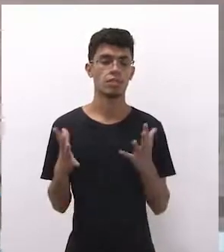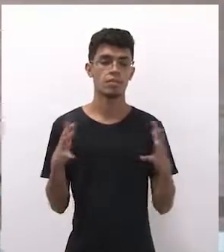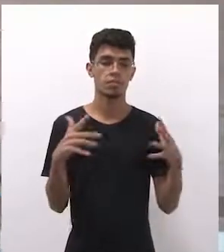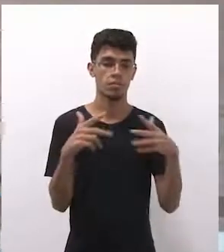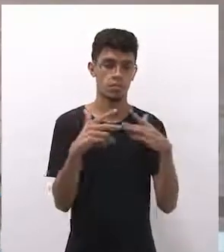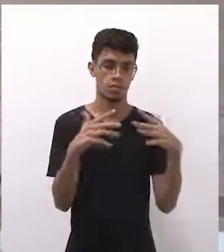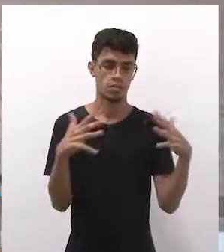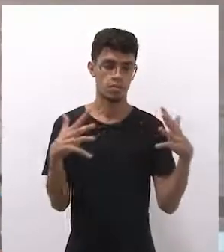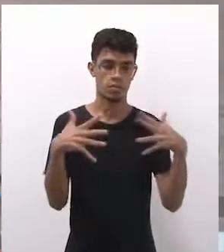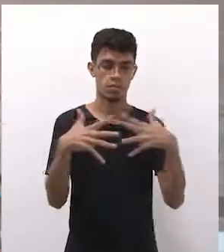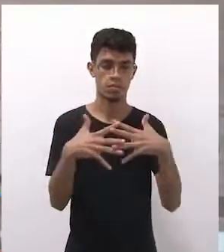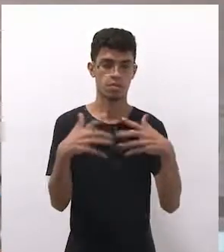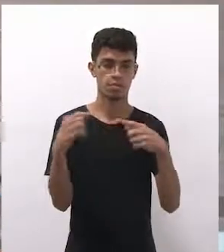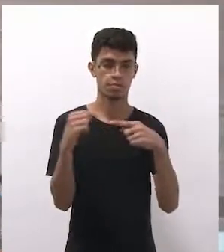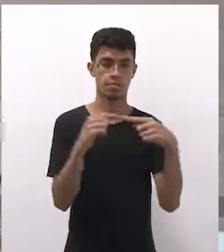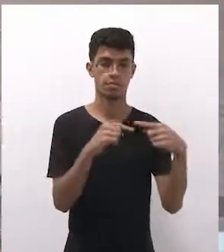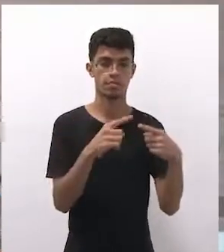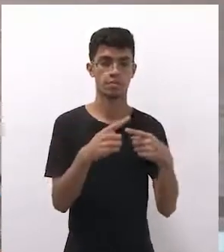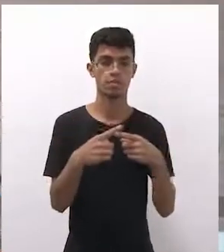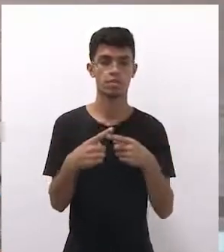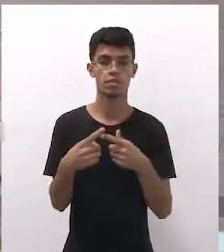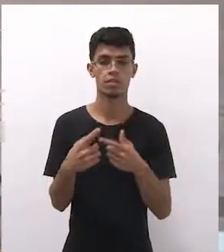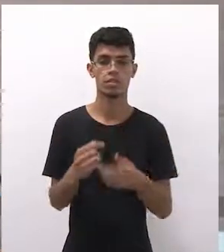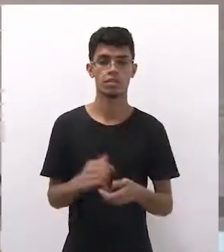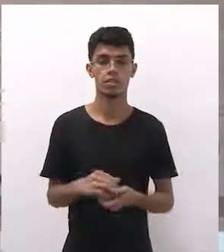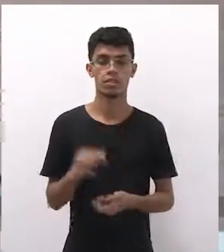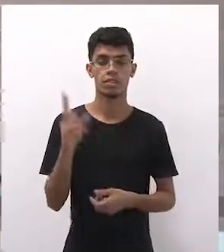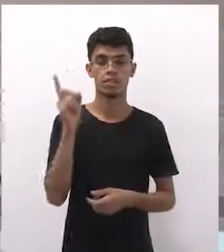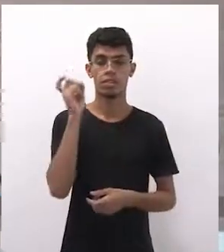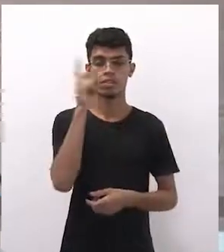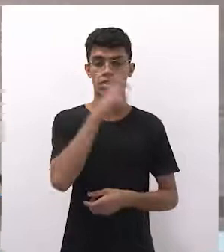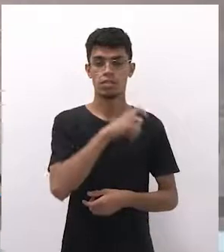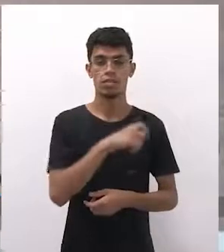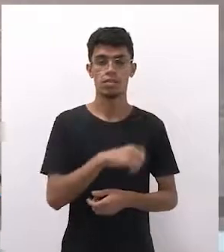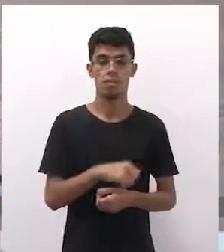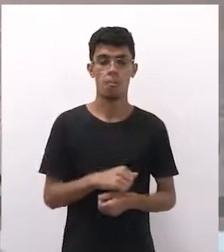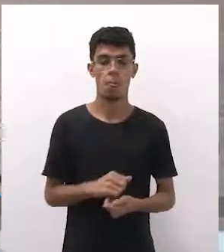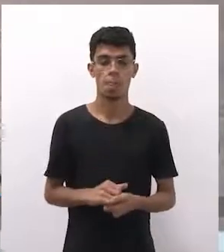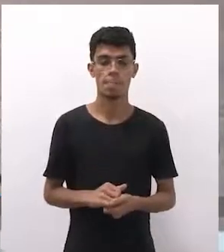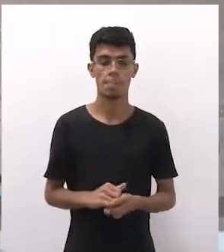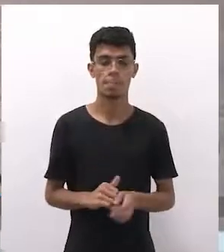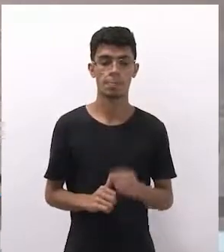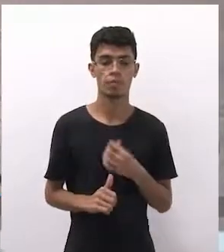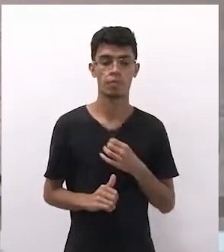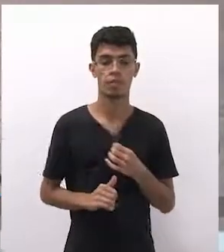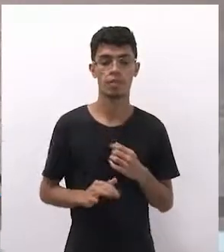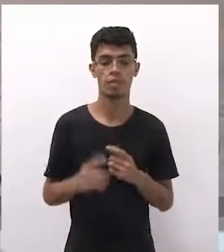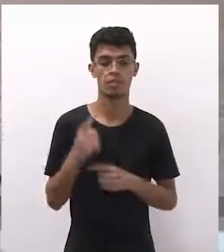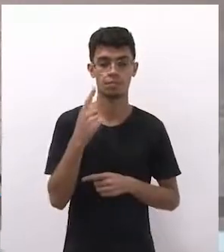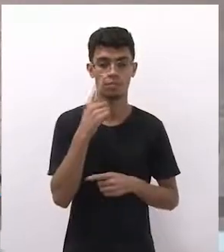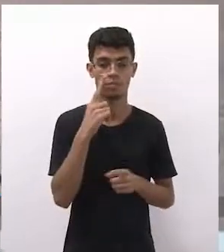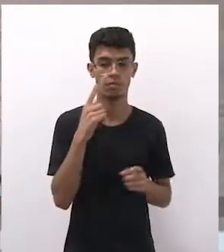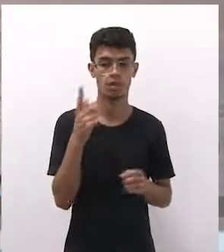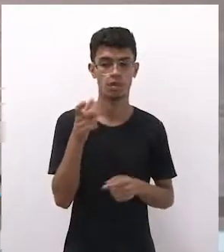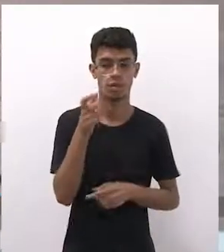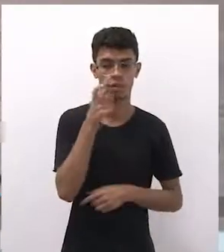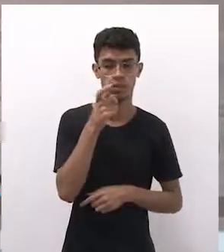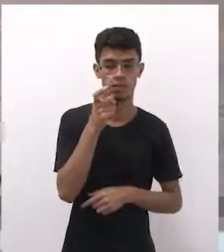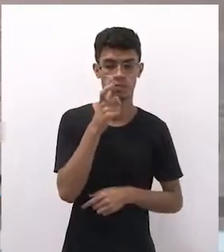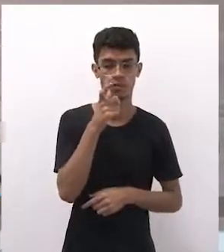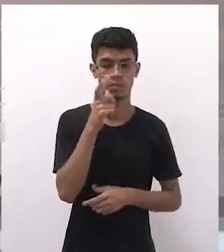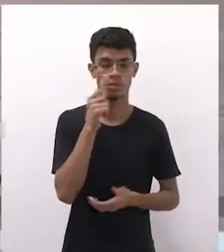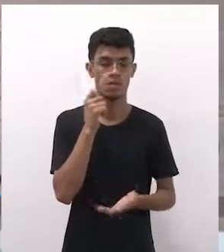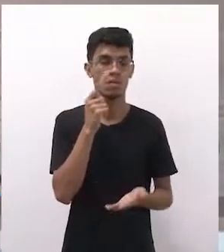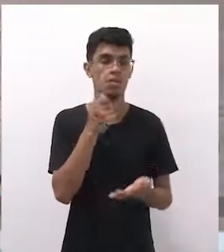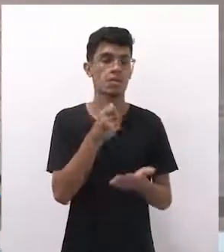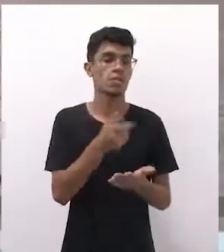interseccionam, porque sim, é difícil, normalmente são acompanhados do não pagamento de